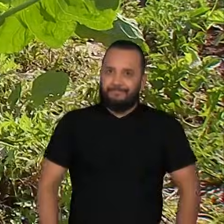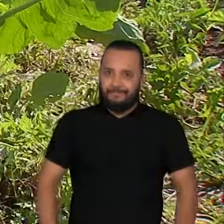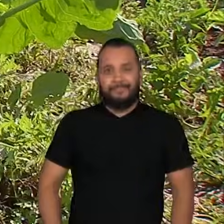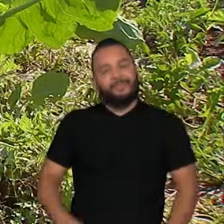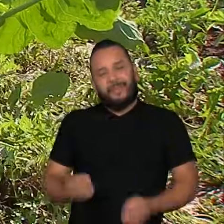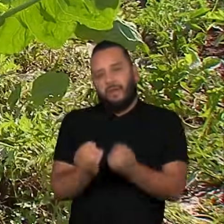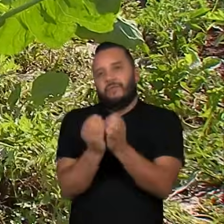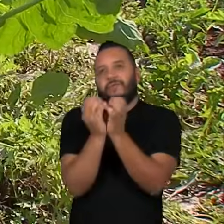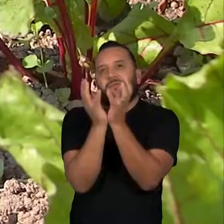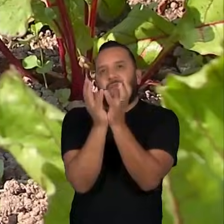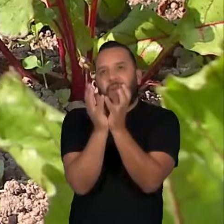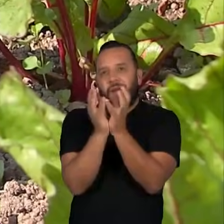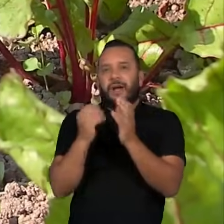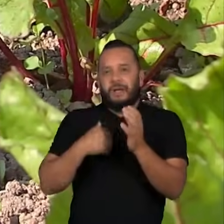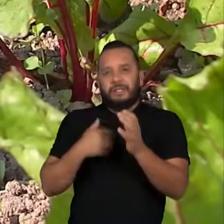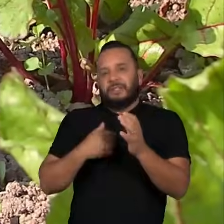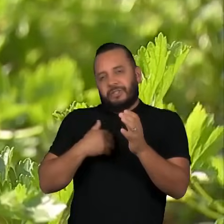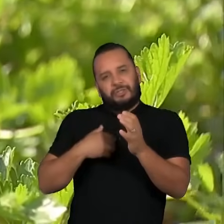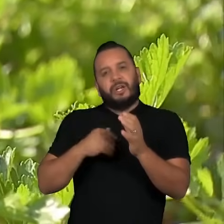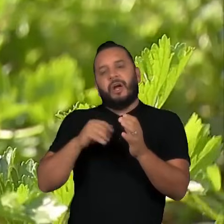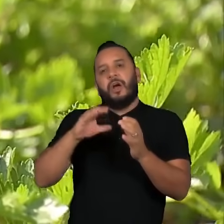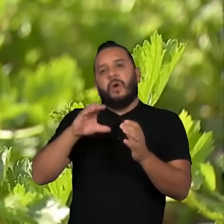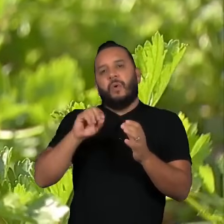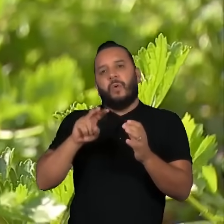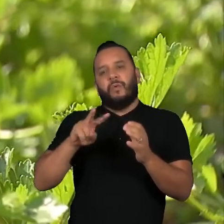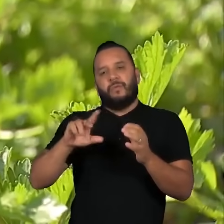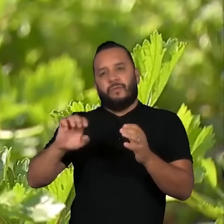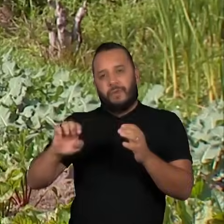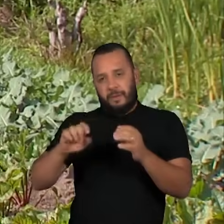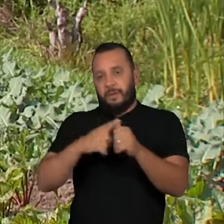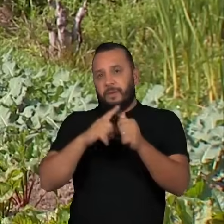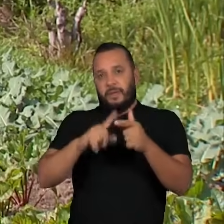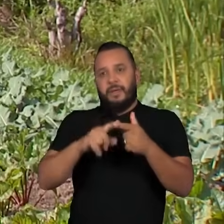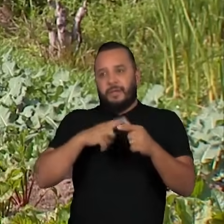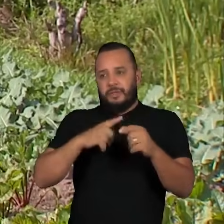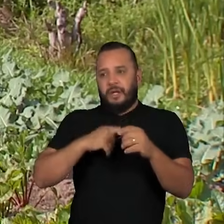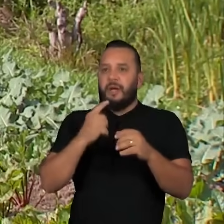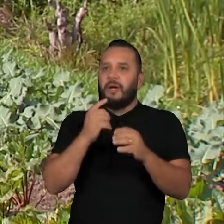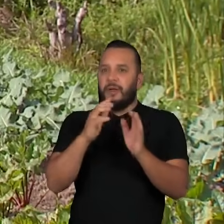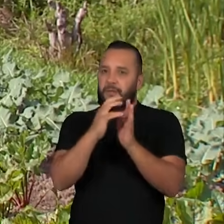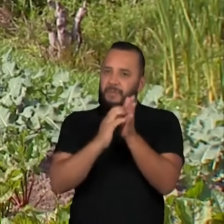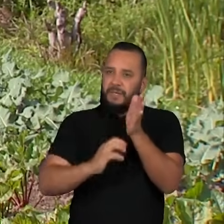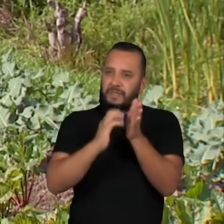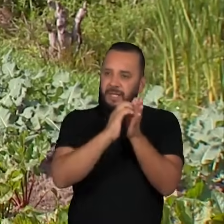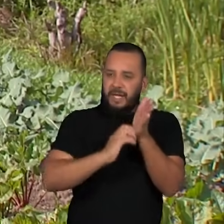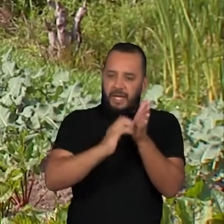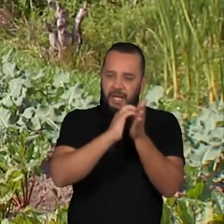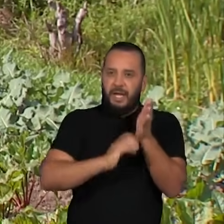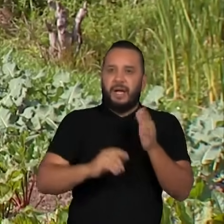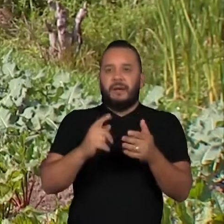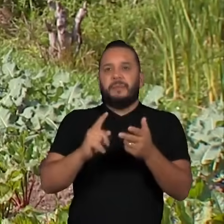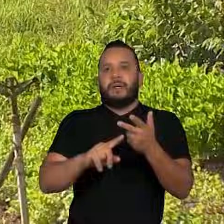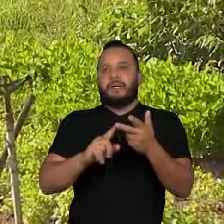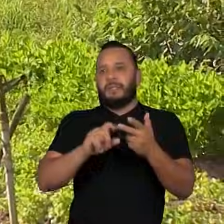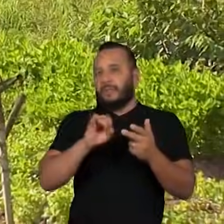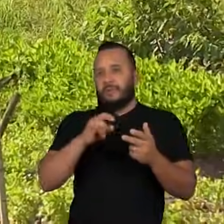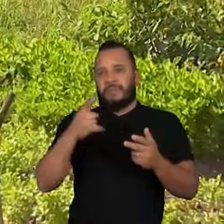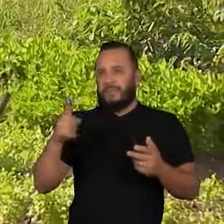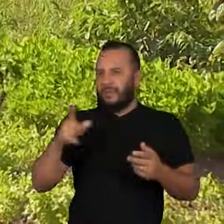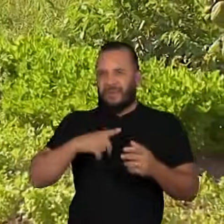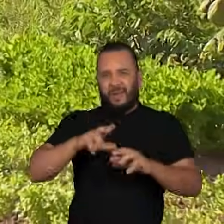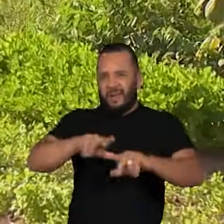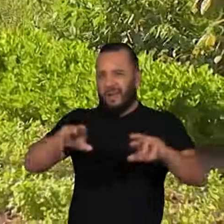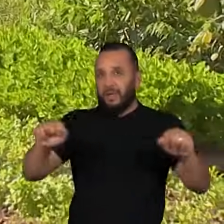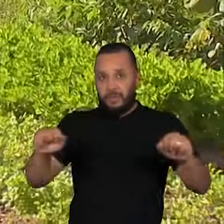Alface, couve, beterraba, salsão. São algumas das hortaliças cultivadas aqui. Toninho